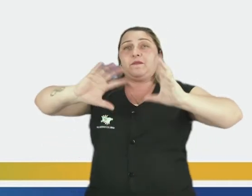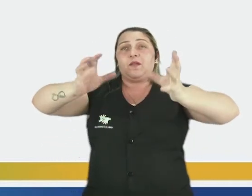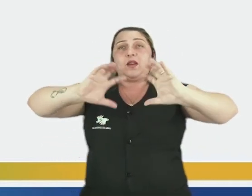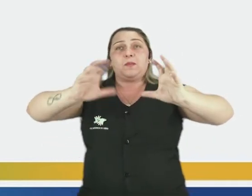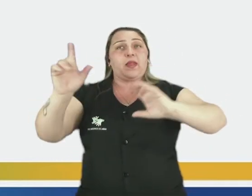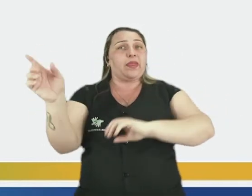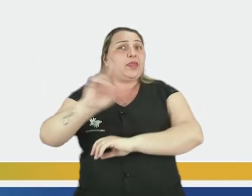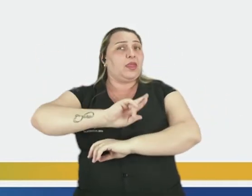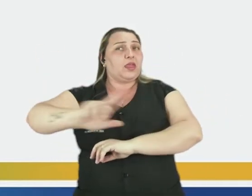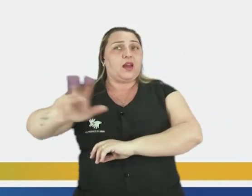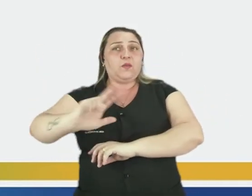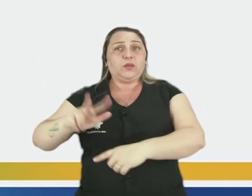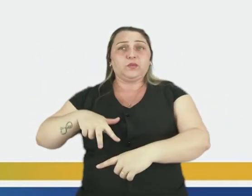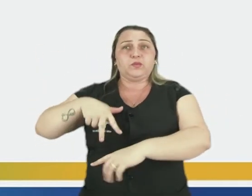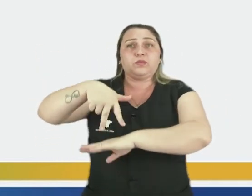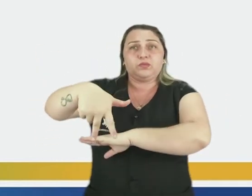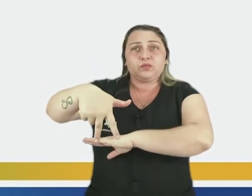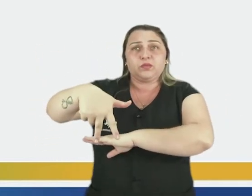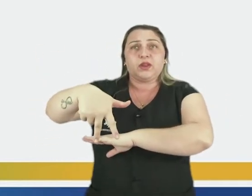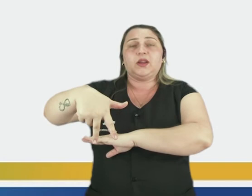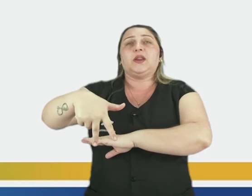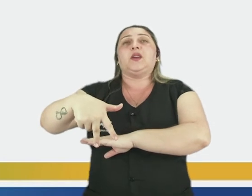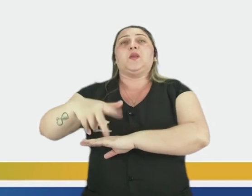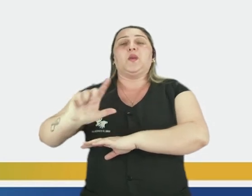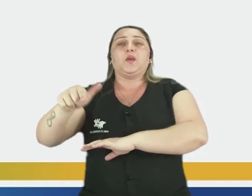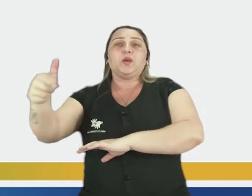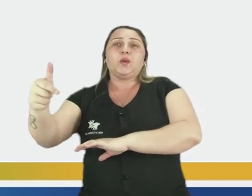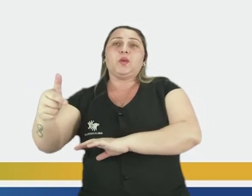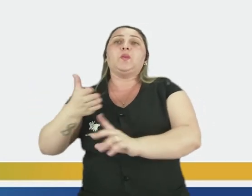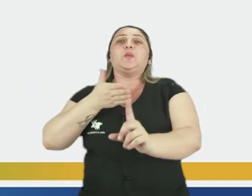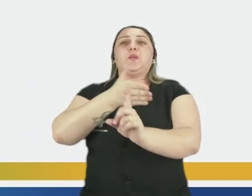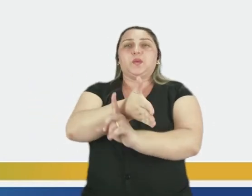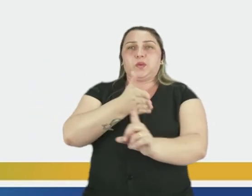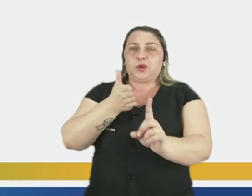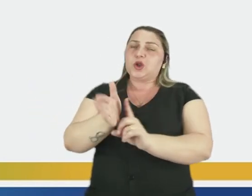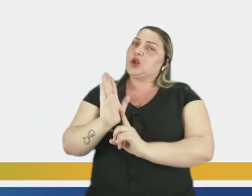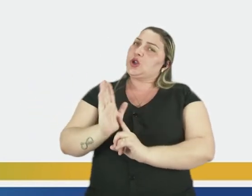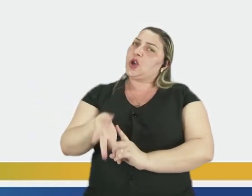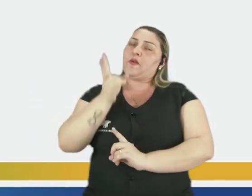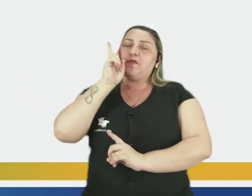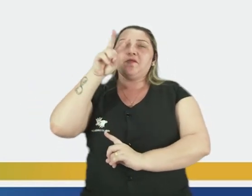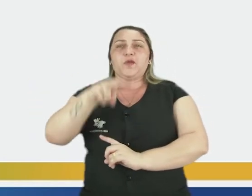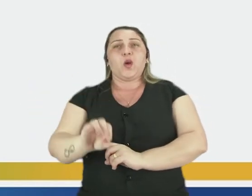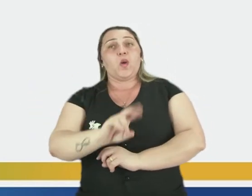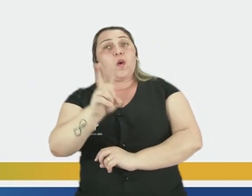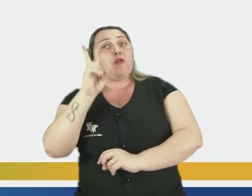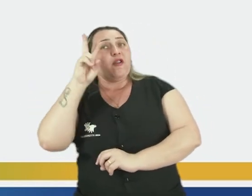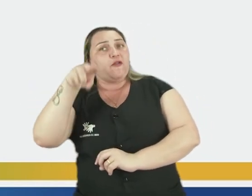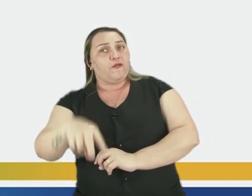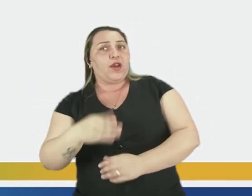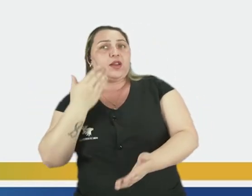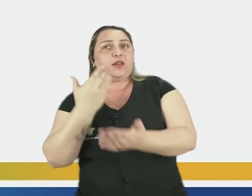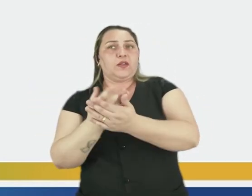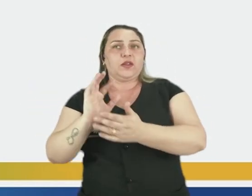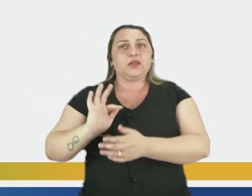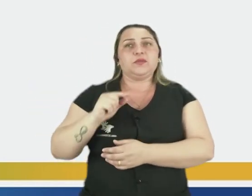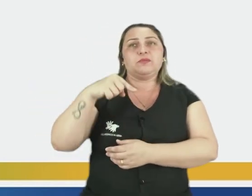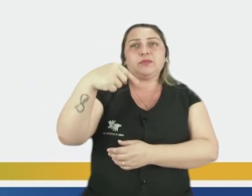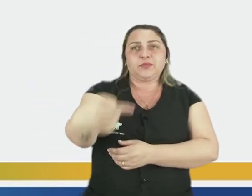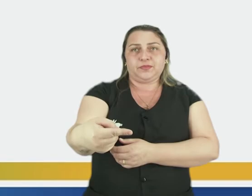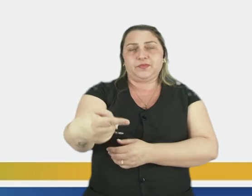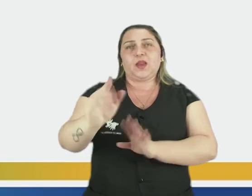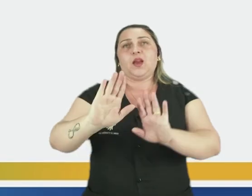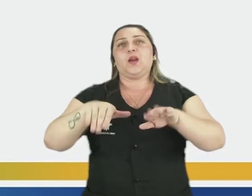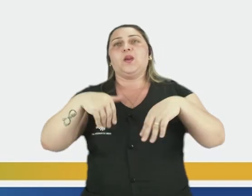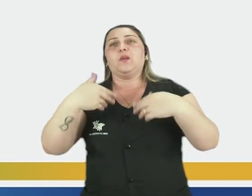esporte de invasão. Ele é colocado em outra categoria que a gente já viu ou vai ver o que significa, qual